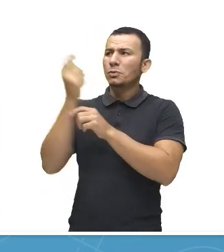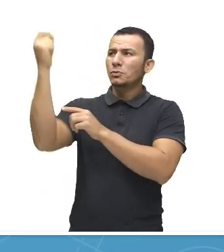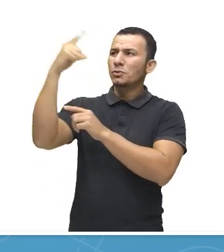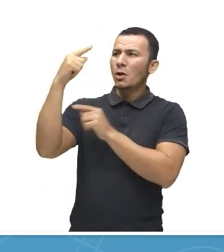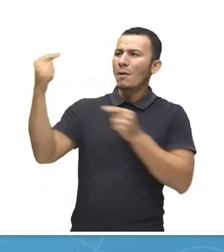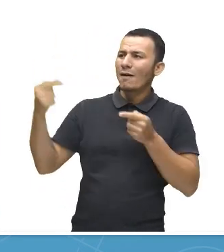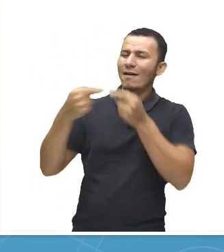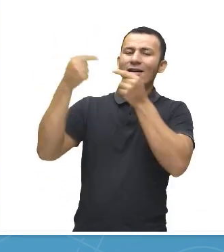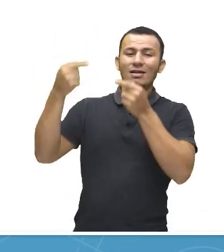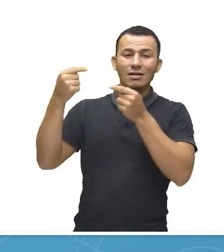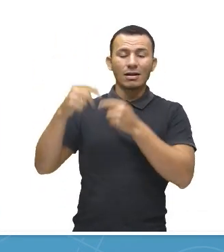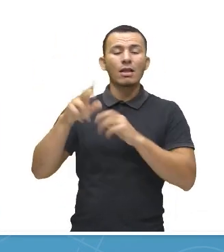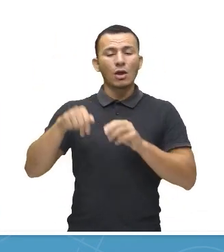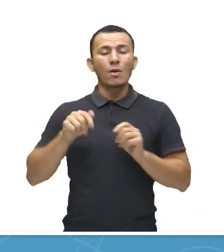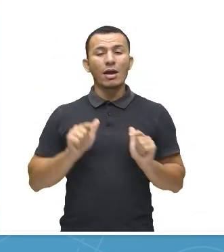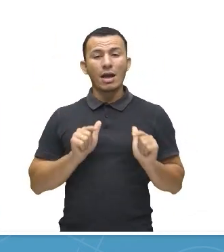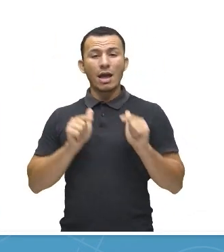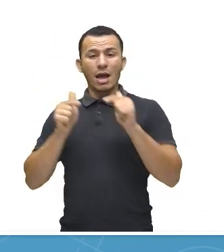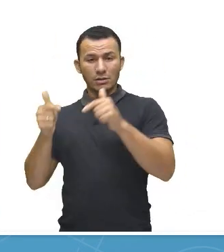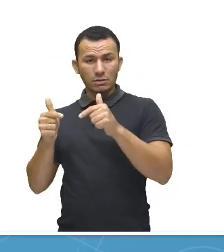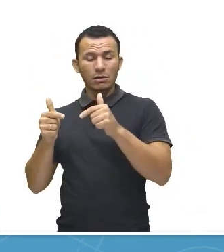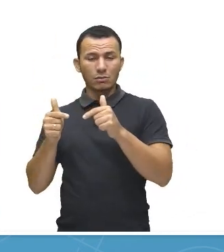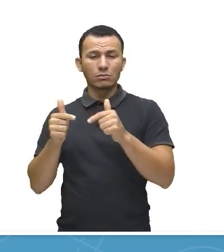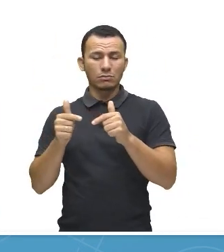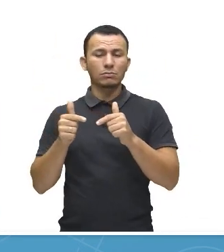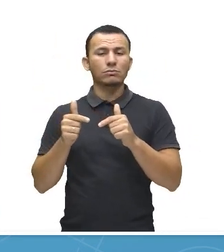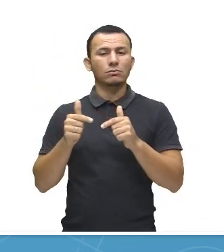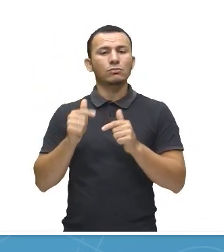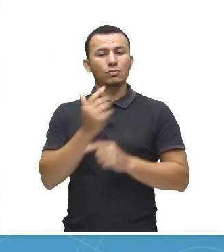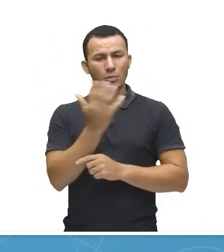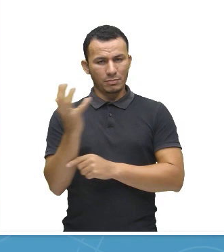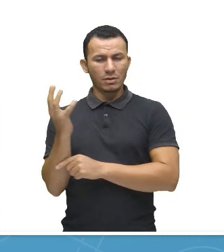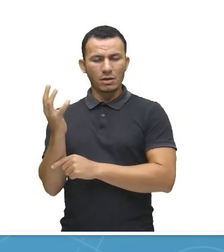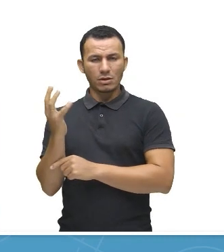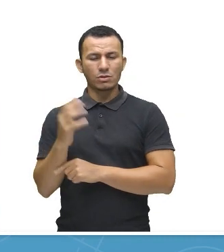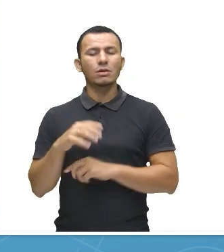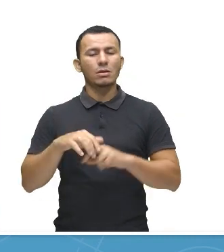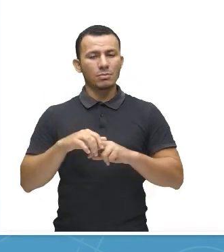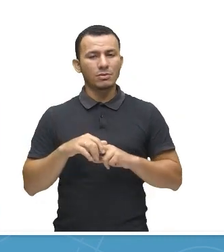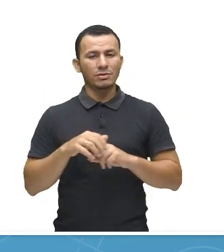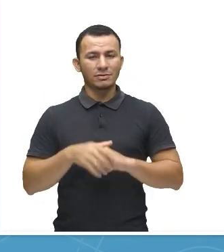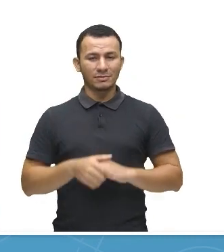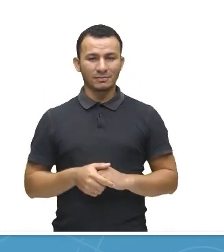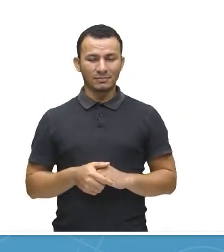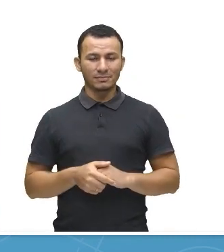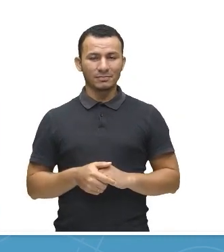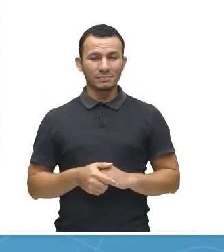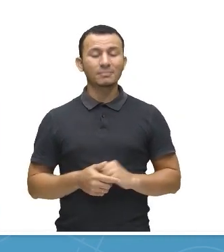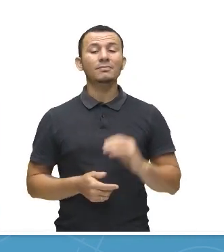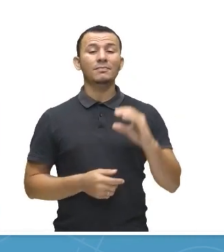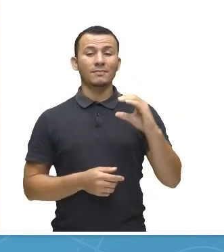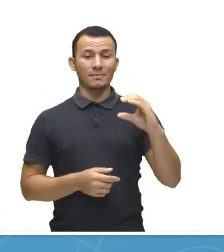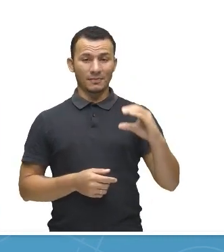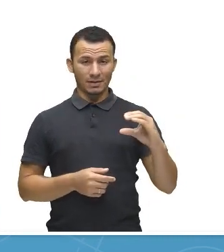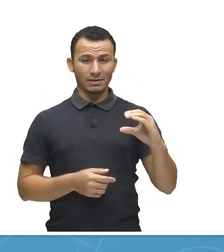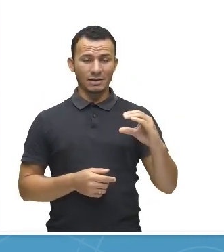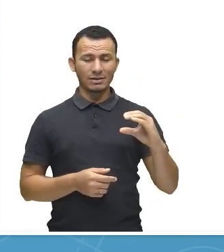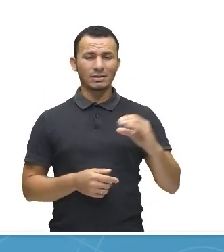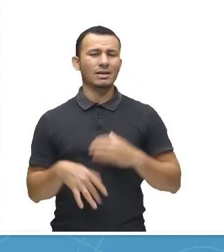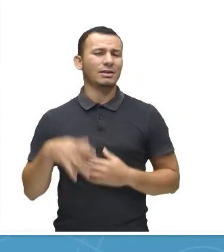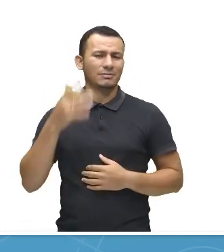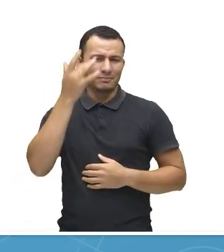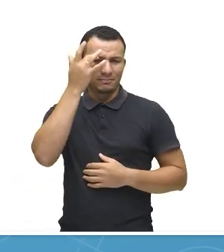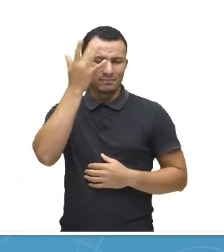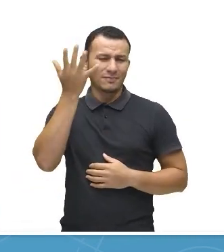aí, reagindo aos estímulos do ambiente, a gente tem aí a característica de reatividade. E a letra C estava